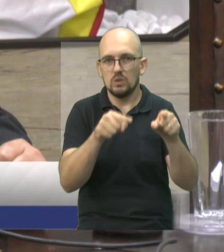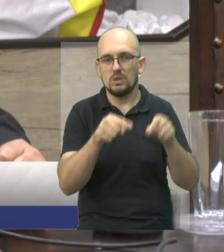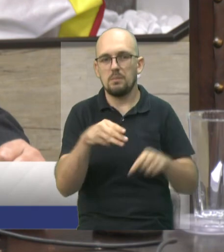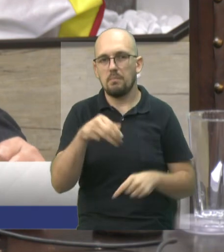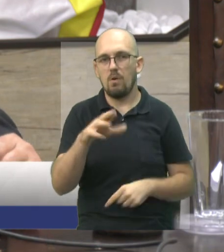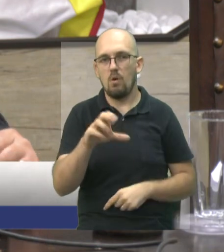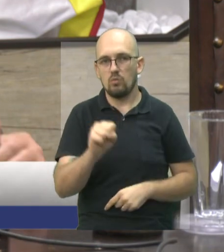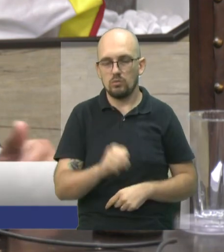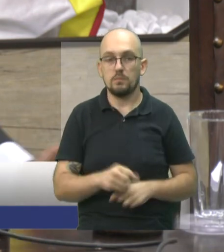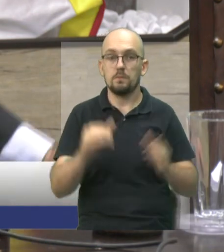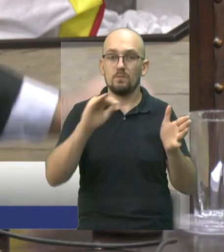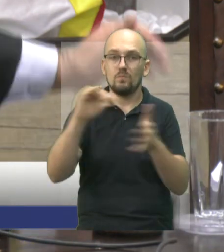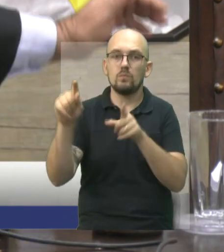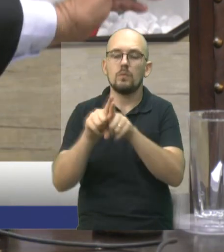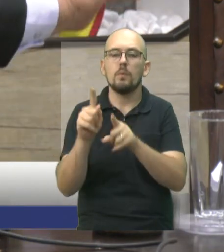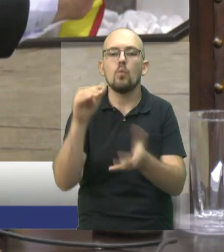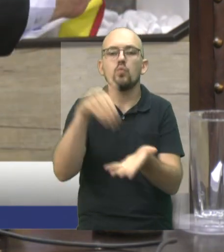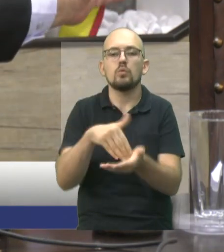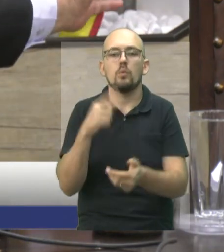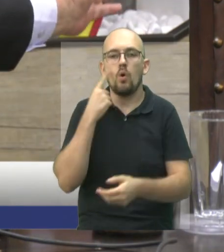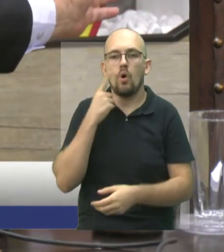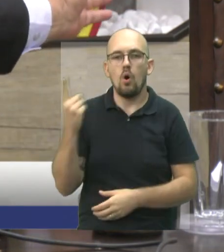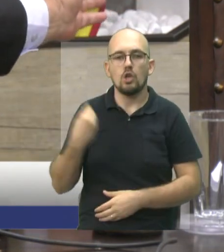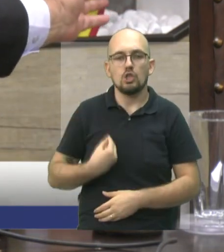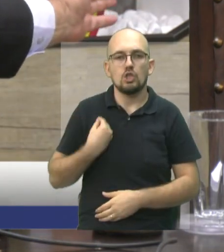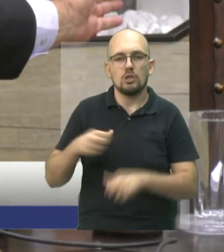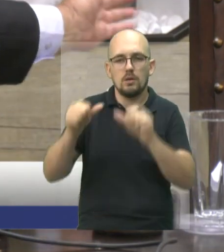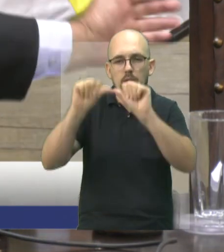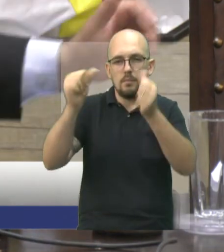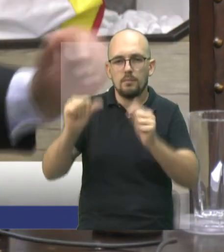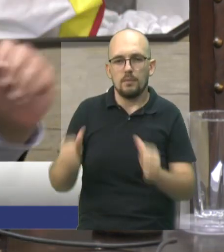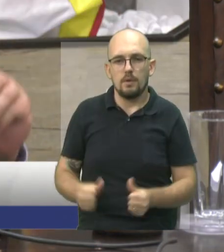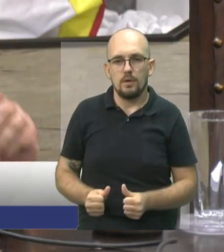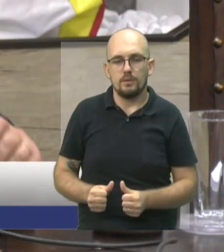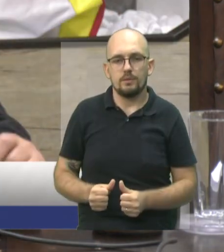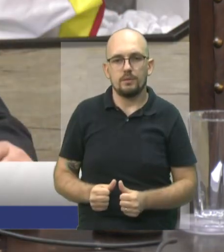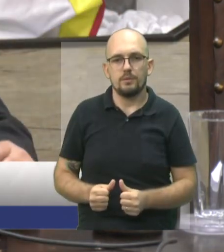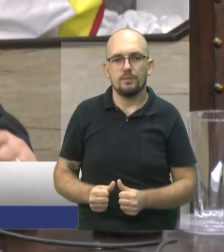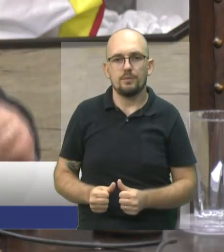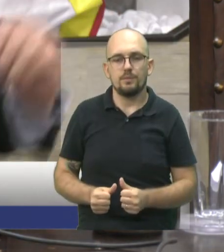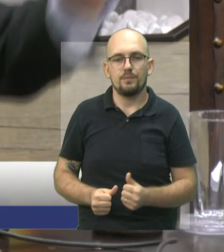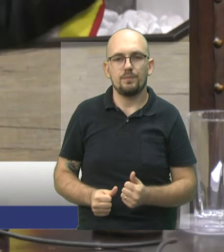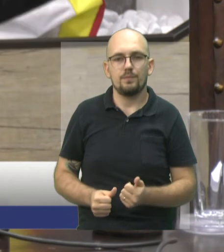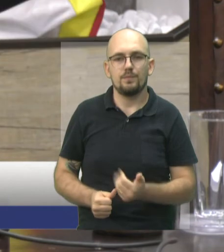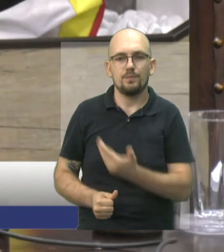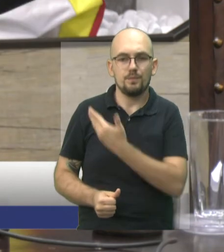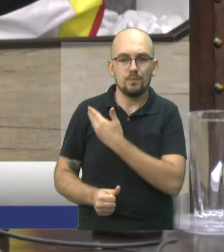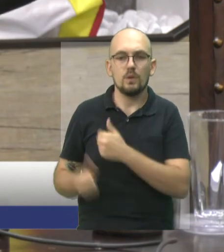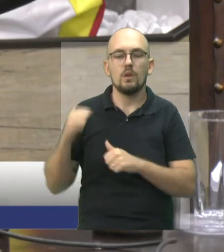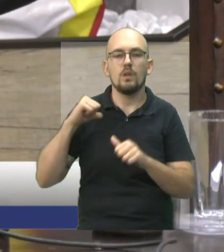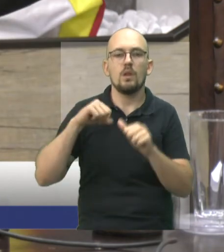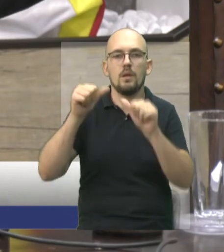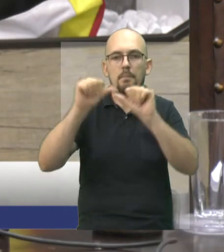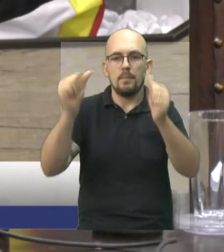finalmente, gente, aqui está uma imagem de Nossa Senhora e